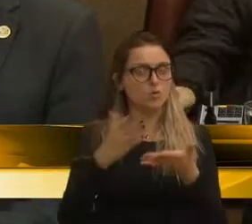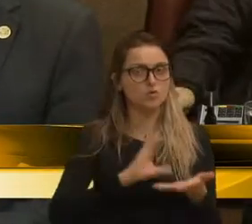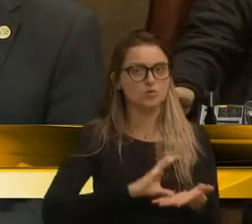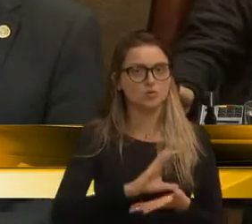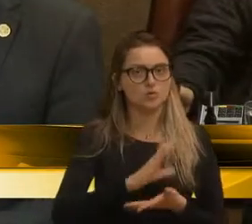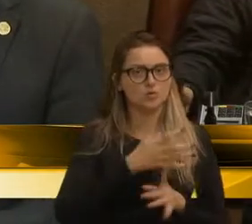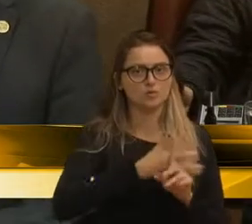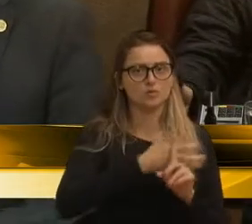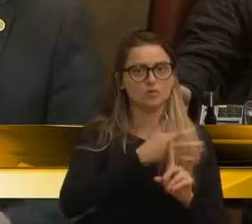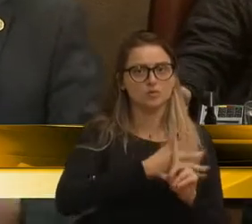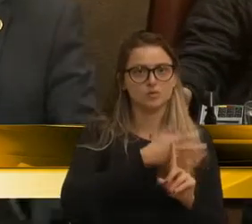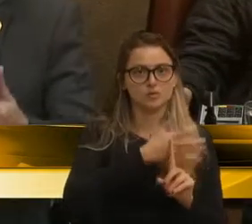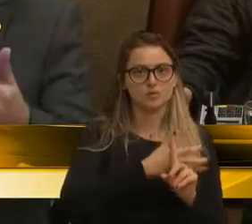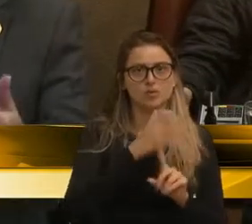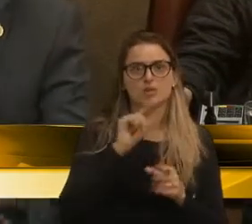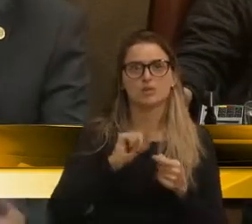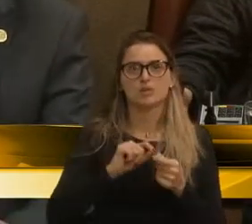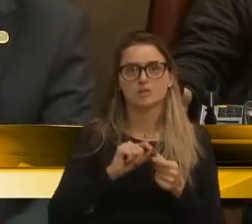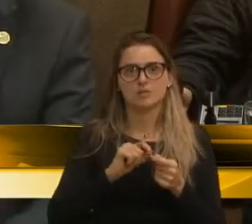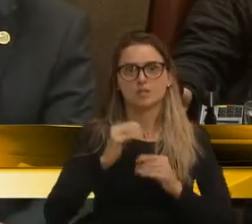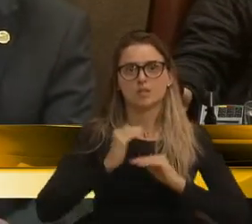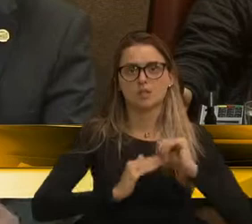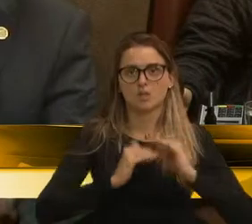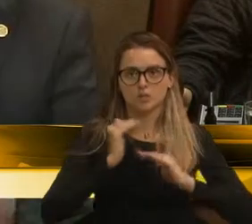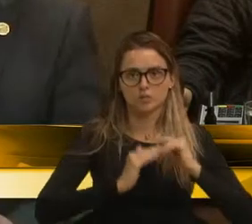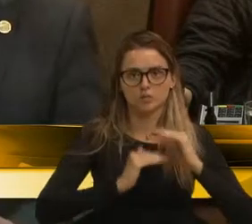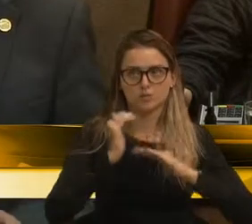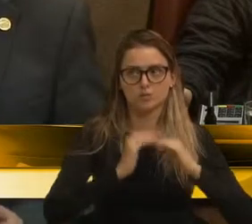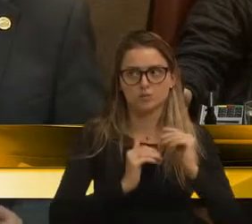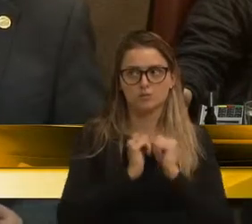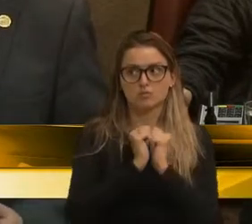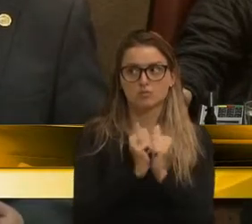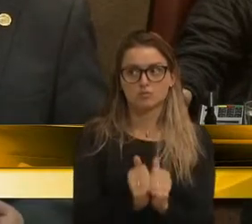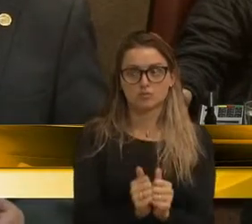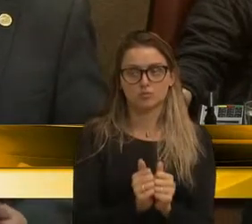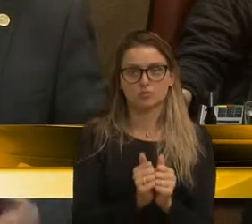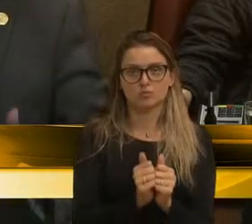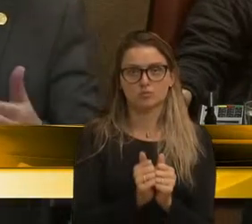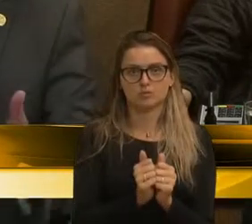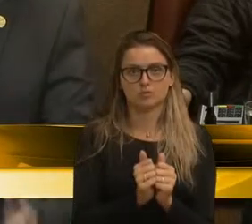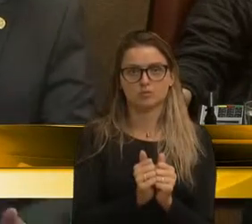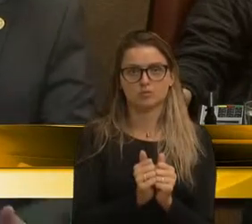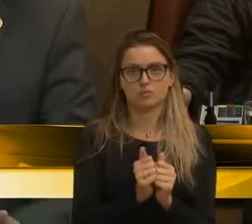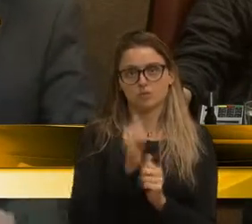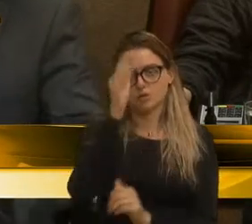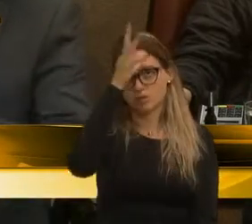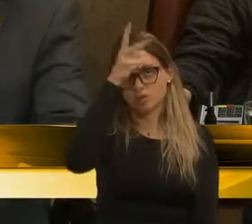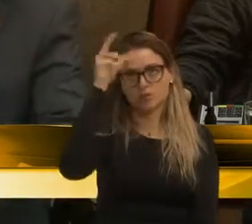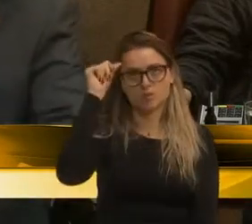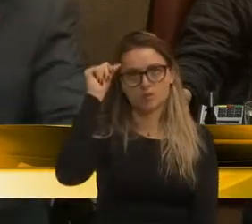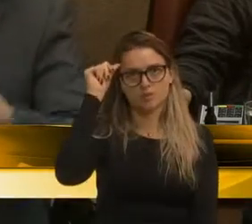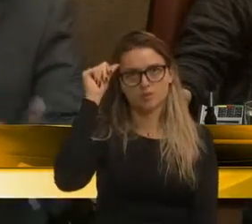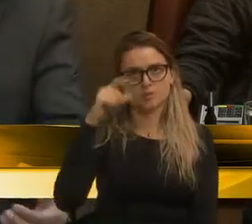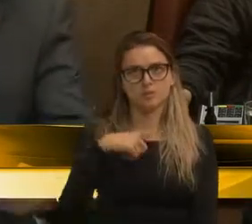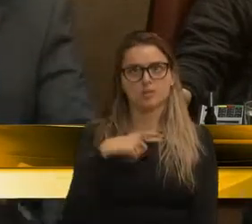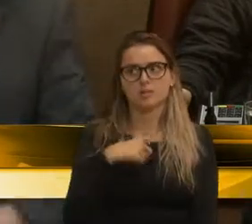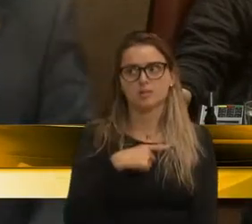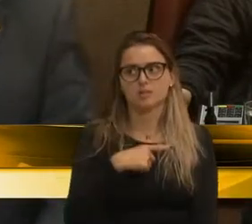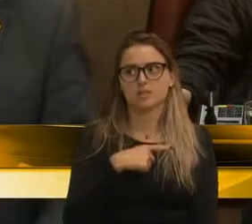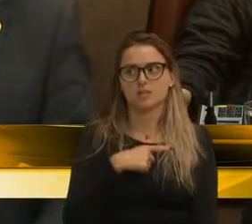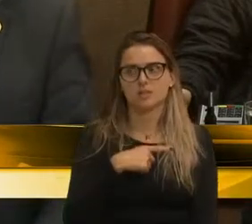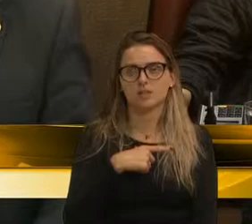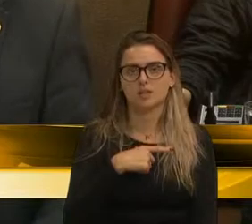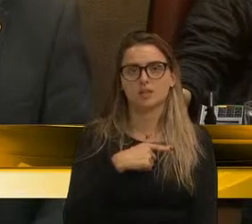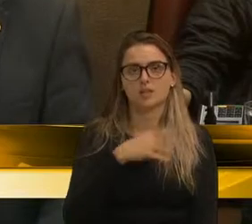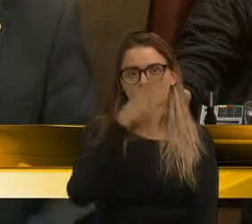acessibilidade fazer essa construção vereador com executivo para trazer do executivo para cá